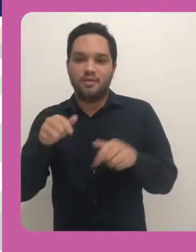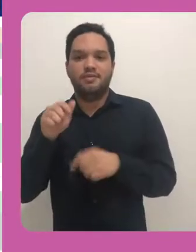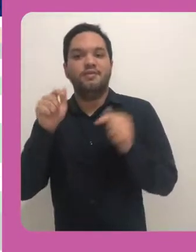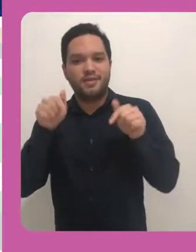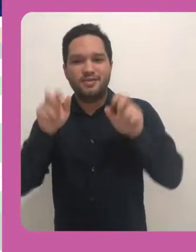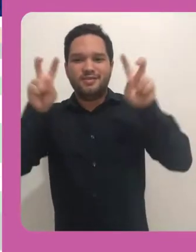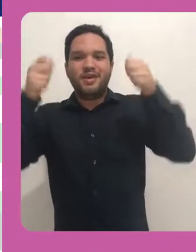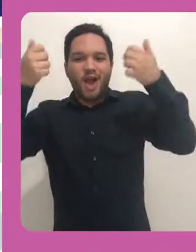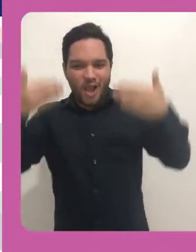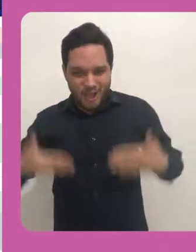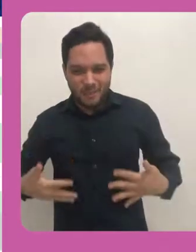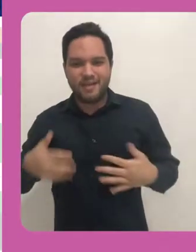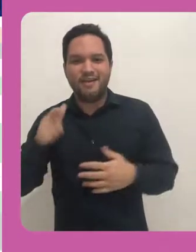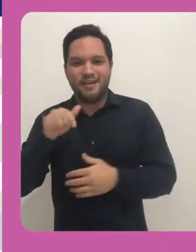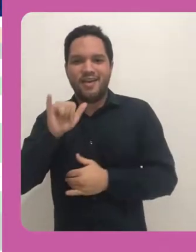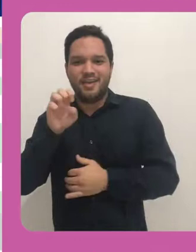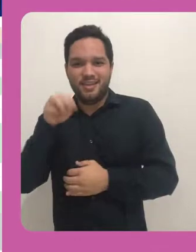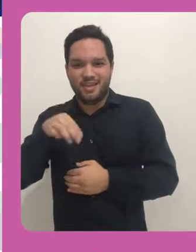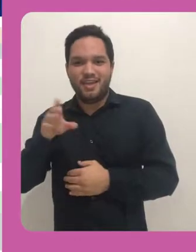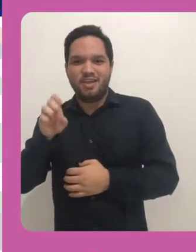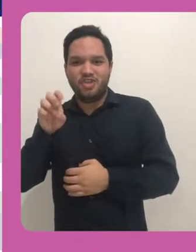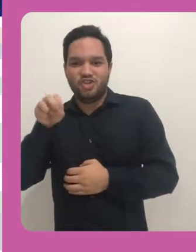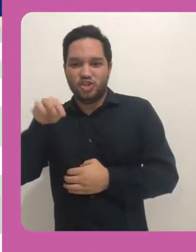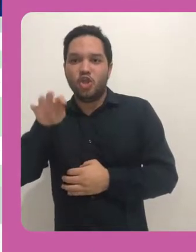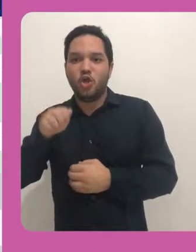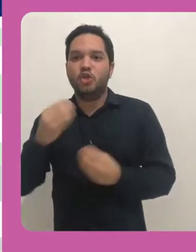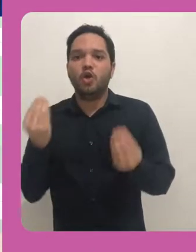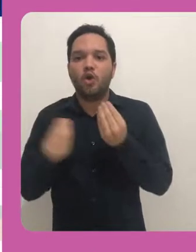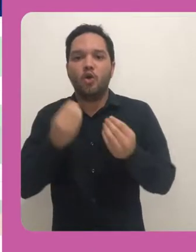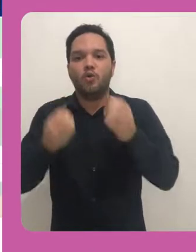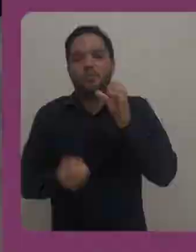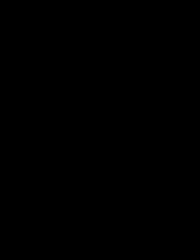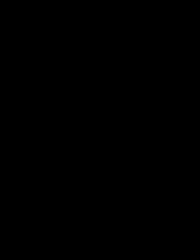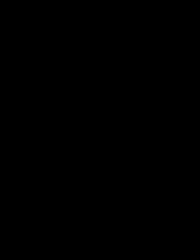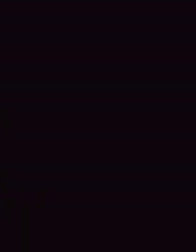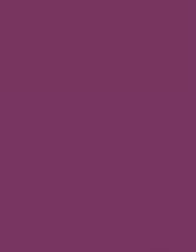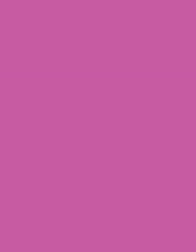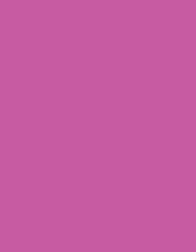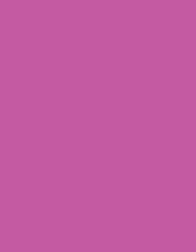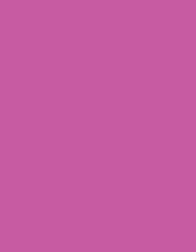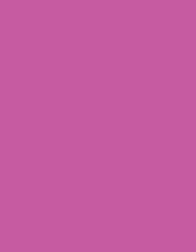Tá certo? Então, esse é o item de nota e como criamos itens de nota.